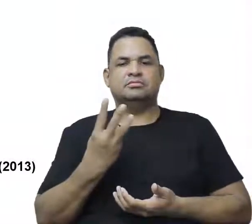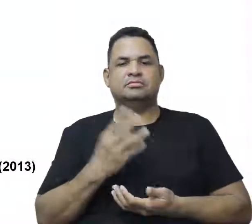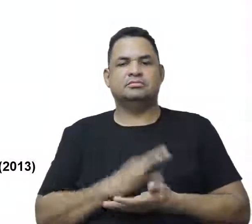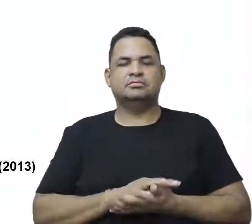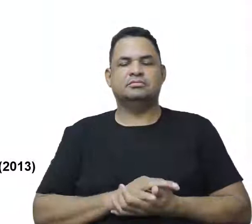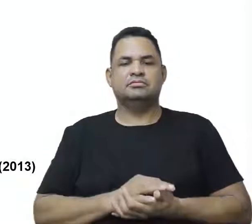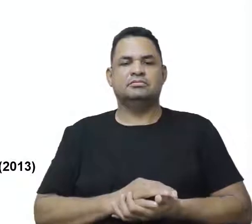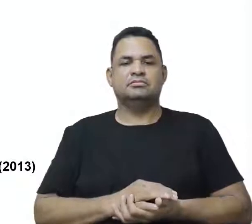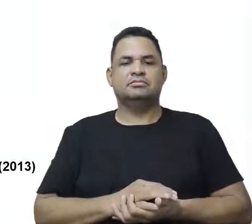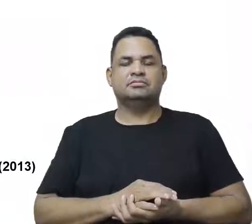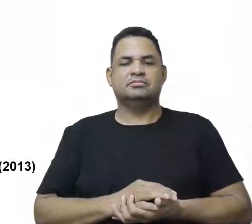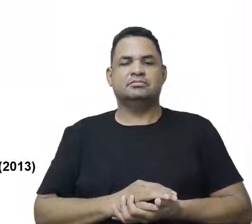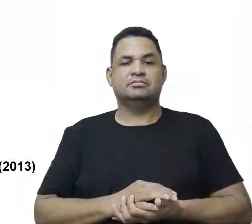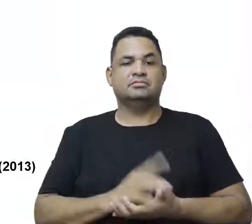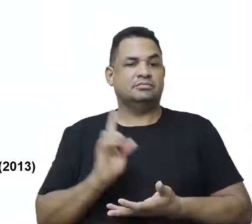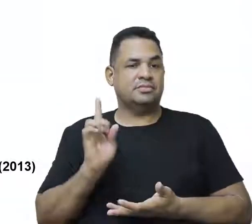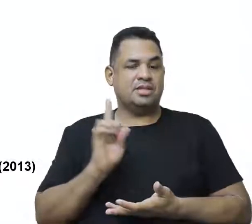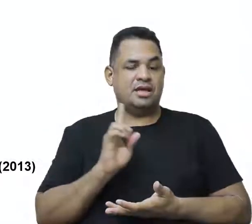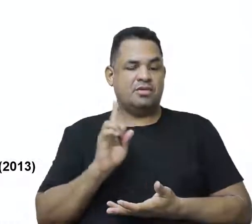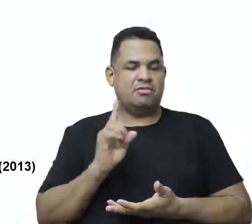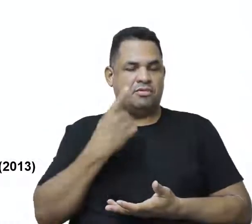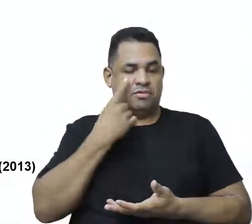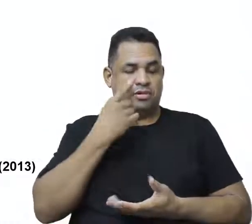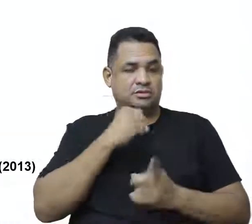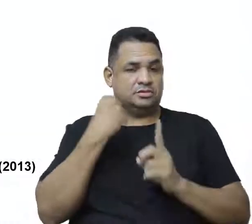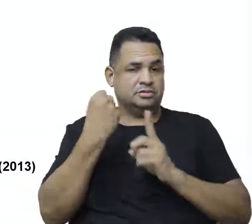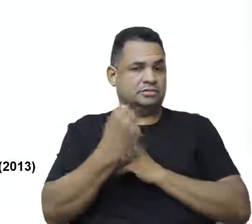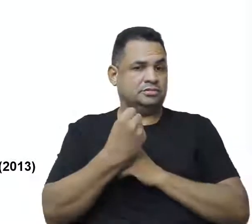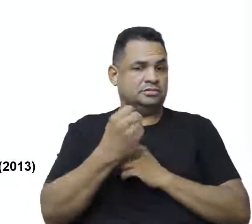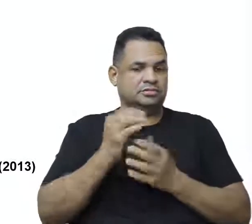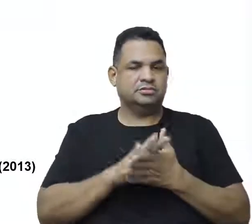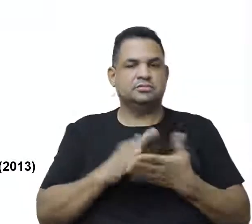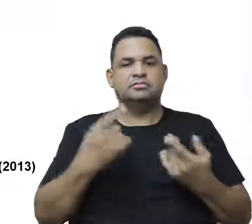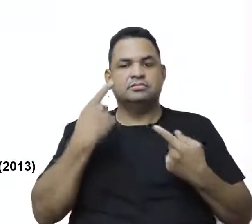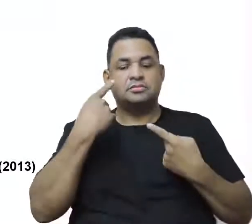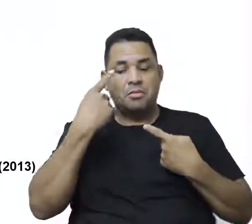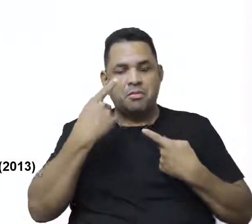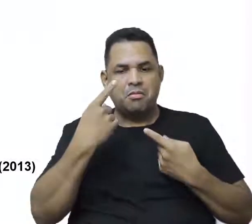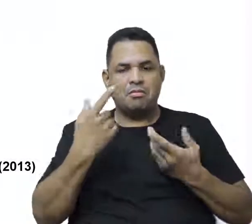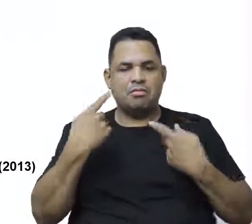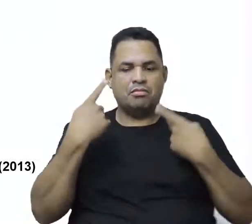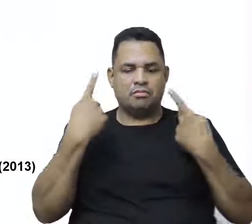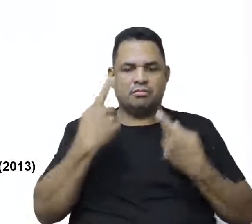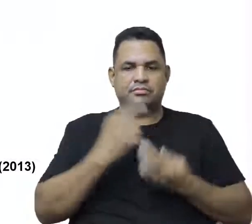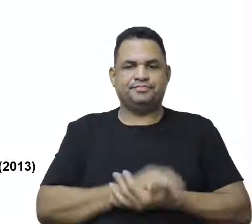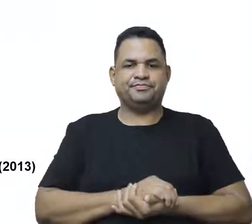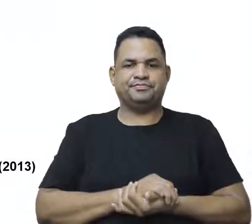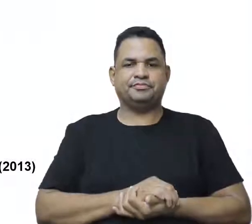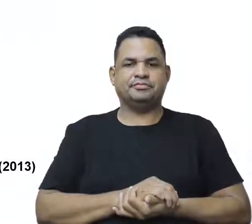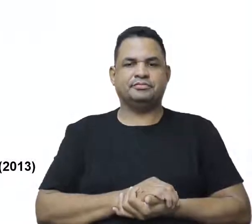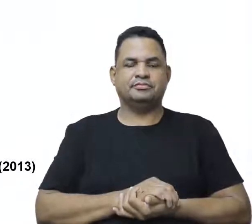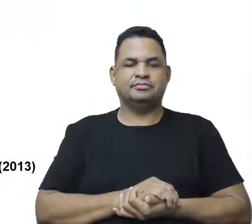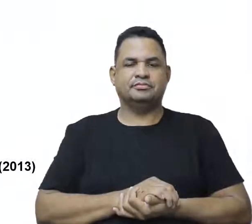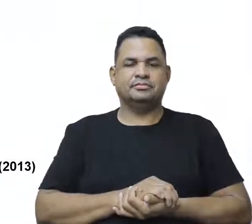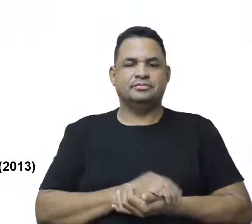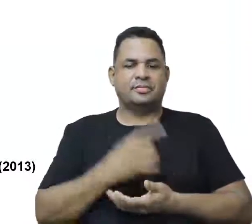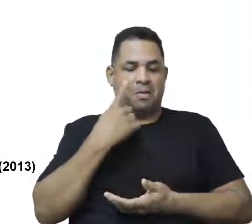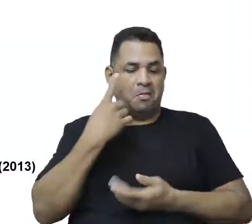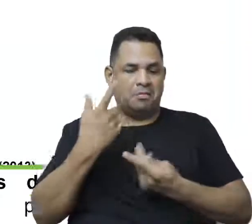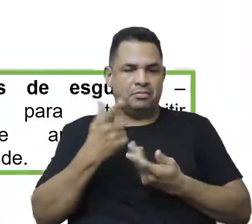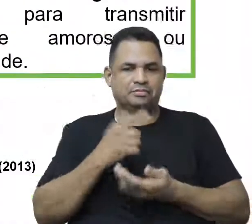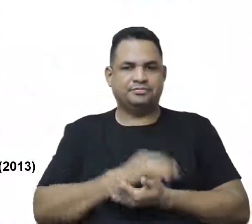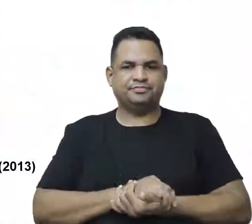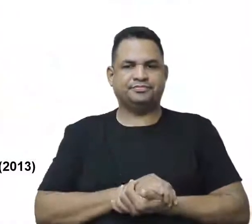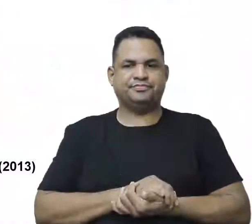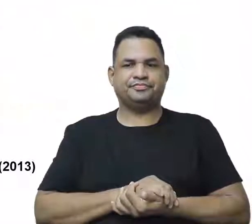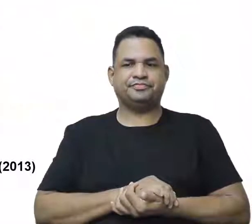intenção. Então, não é um olhar social esse, que olha para o olho e vai percorrendo outras partes do corpo. É um olhar